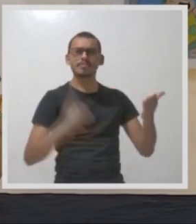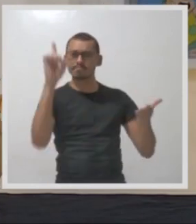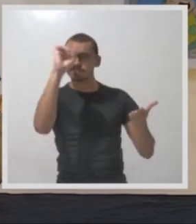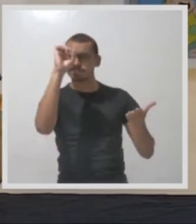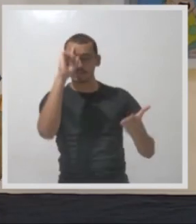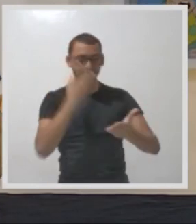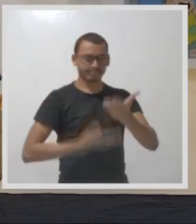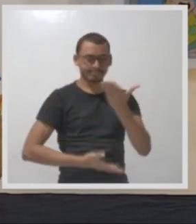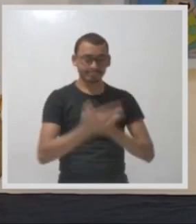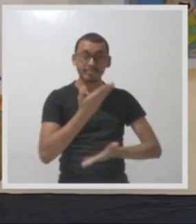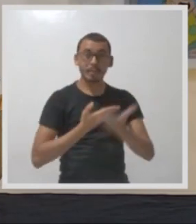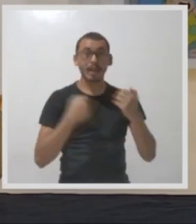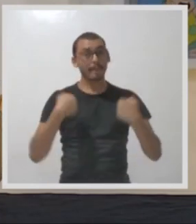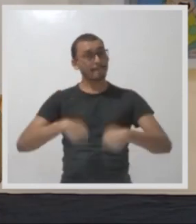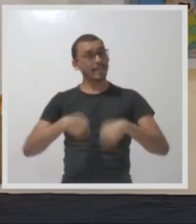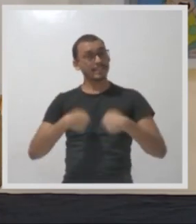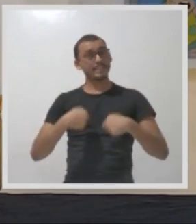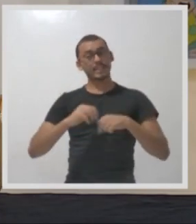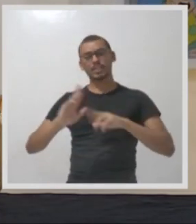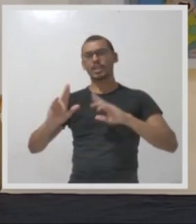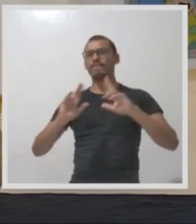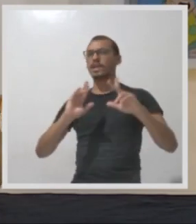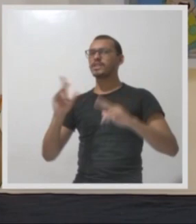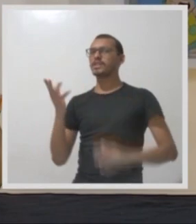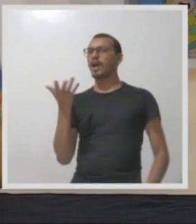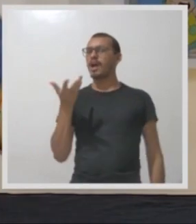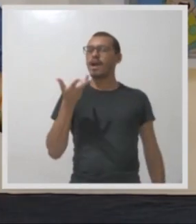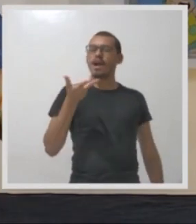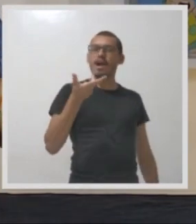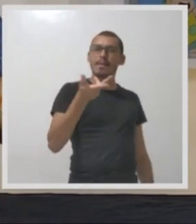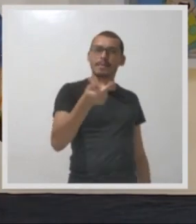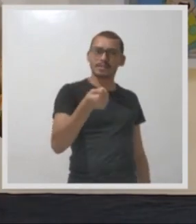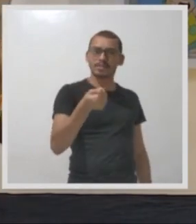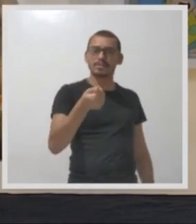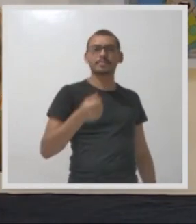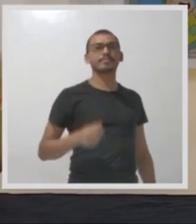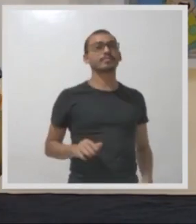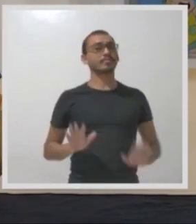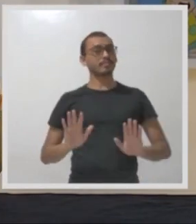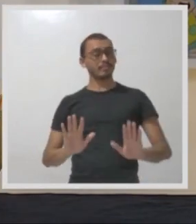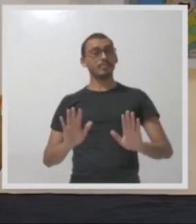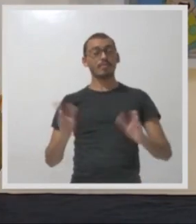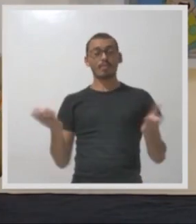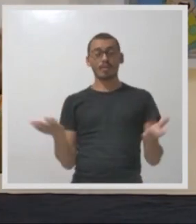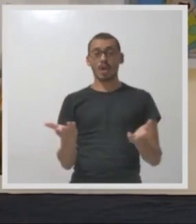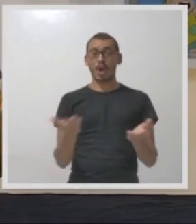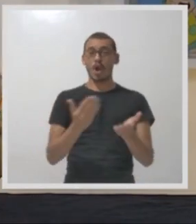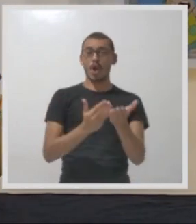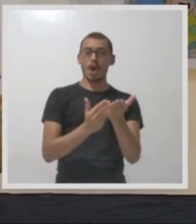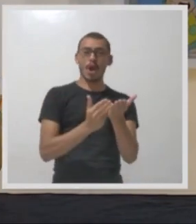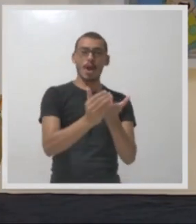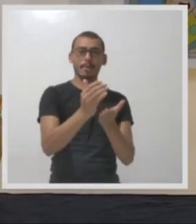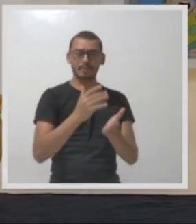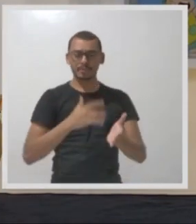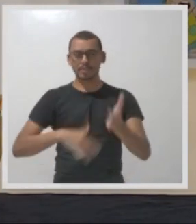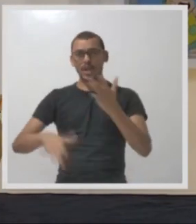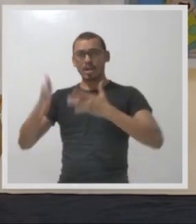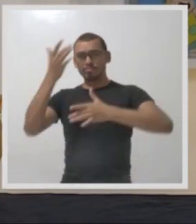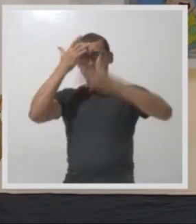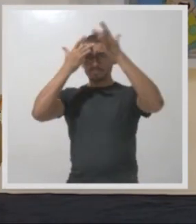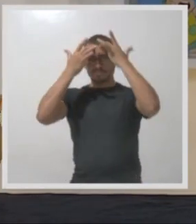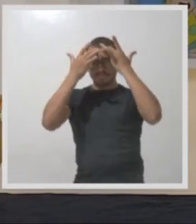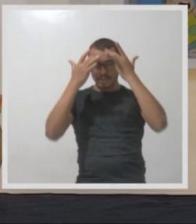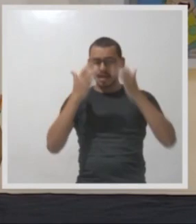e isso requer de nós diferentes habilidades. Portanto, nós vamos começar a nos apropriar de uma forma